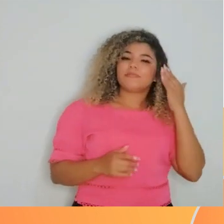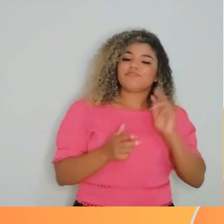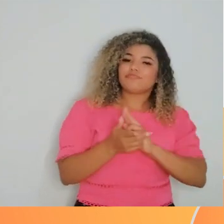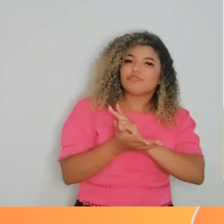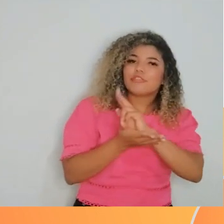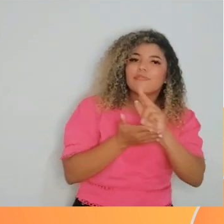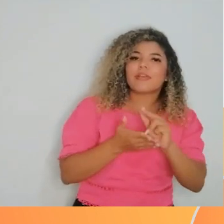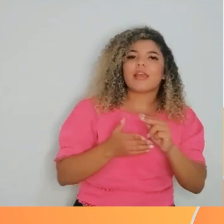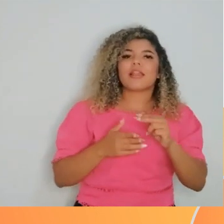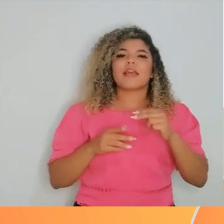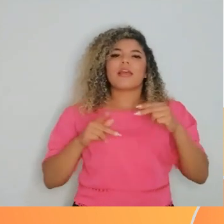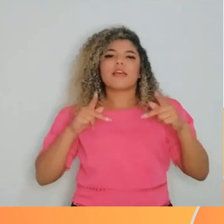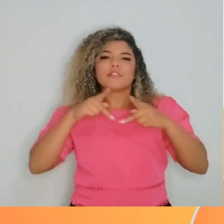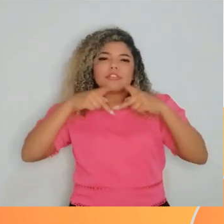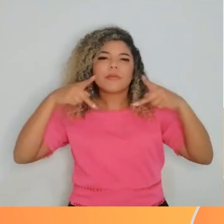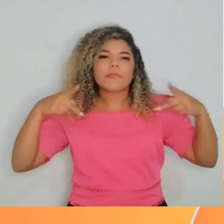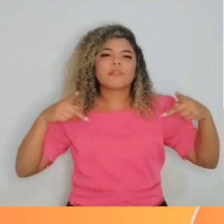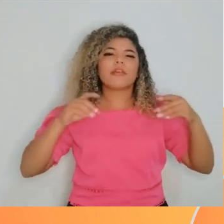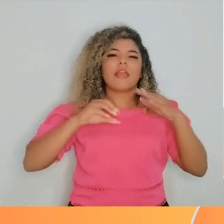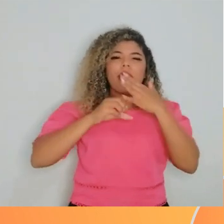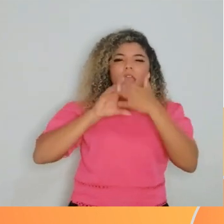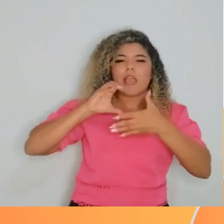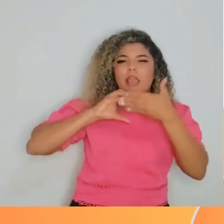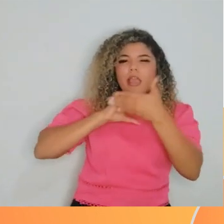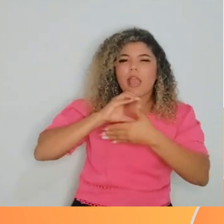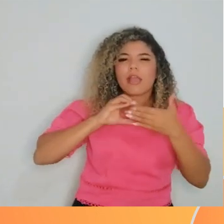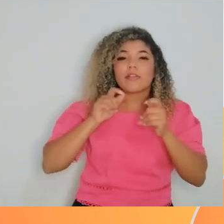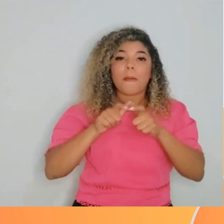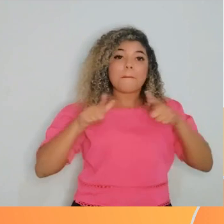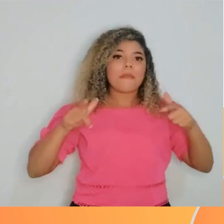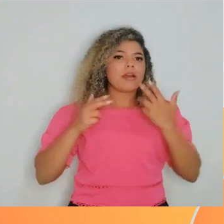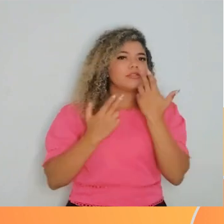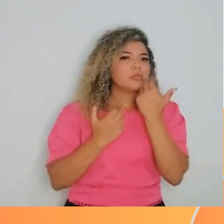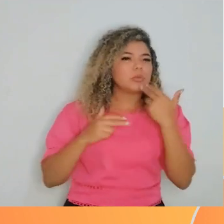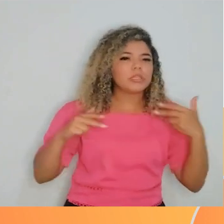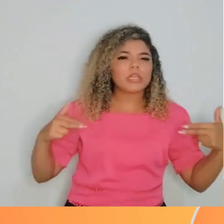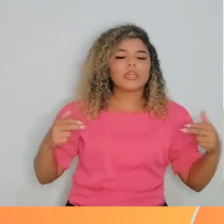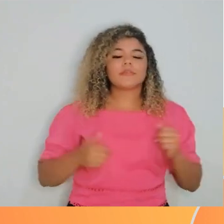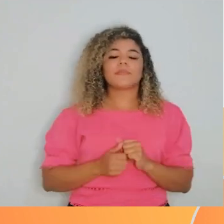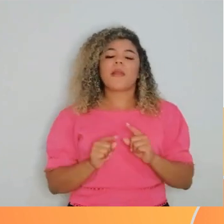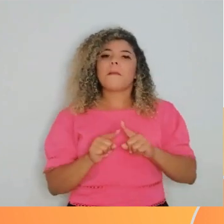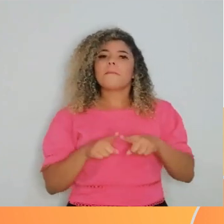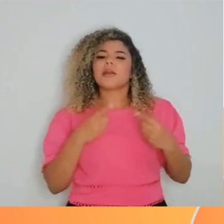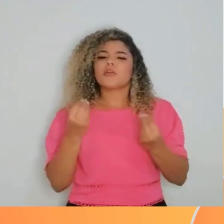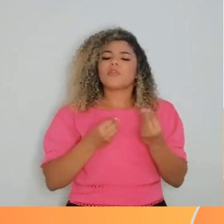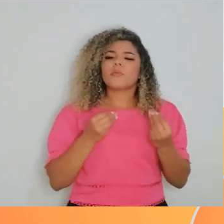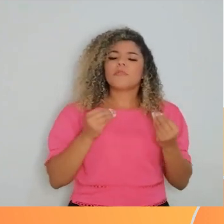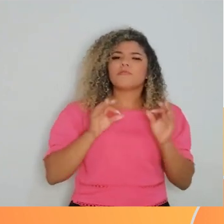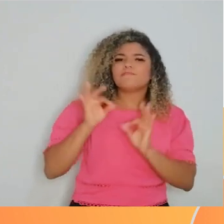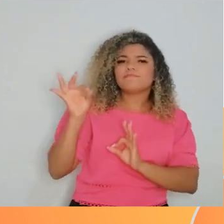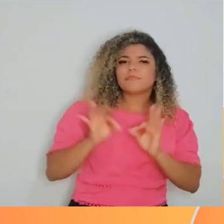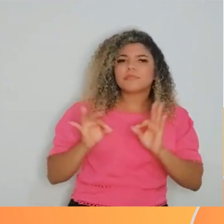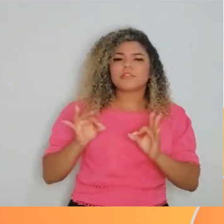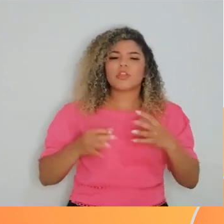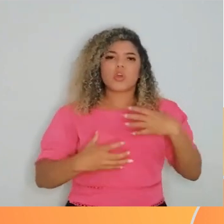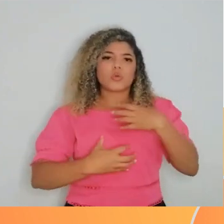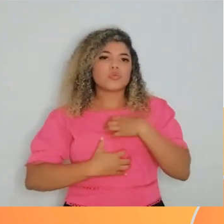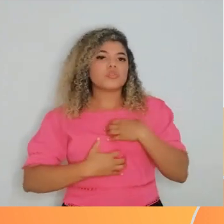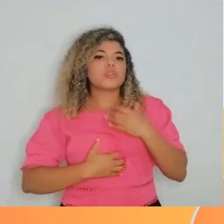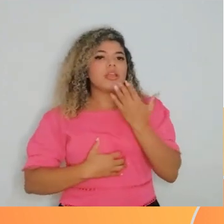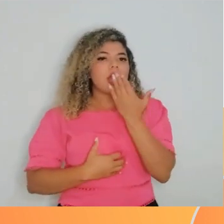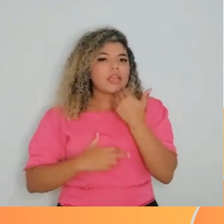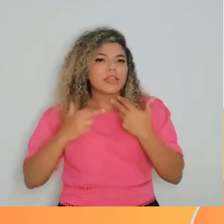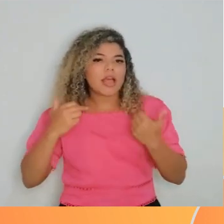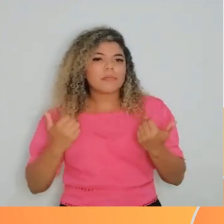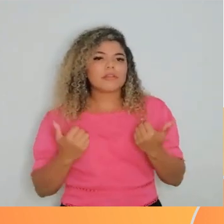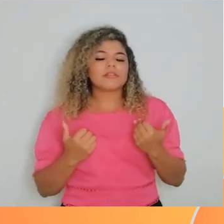diferentes quantidades de proteínas, de carboidratos, de macronutrientes. Como que eu posso acrescentar isso a uma forma de alimentação que